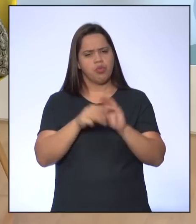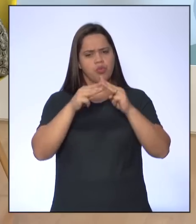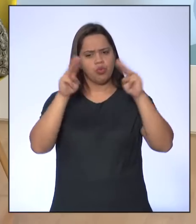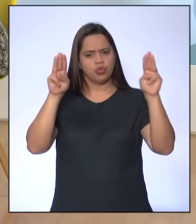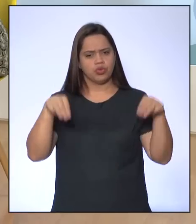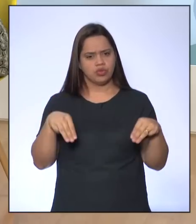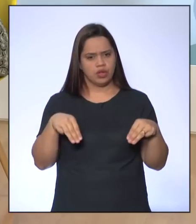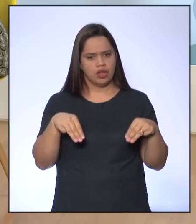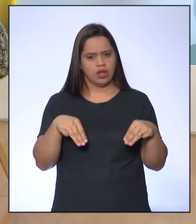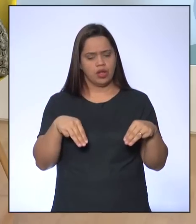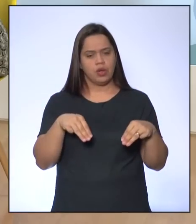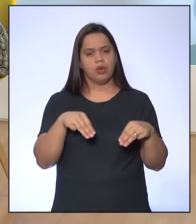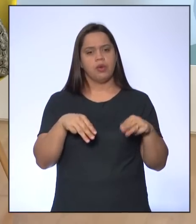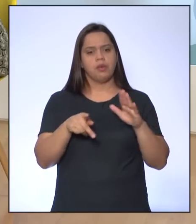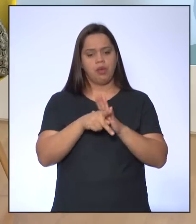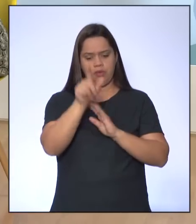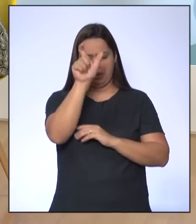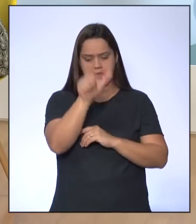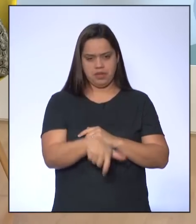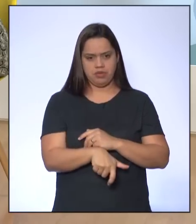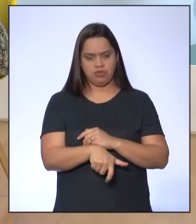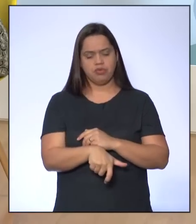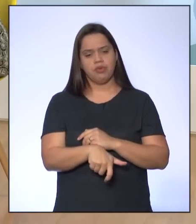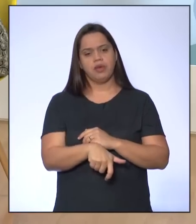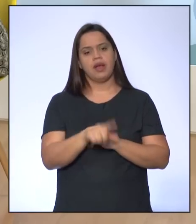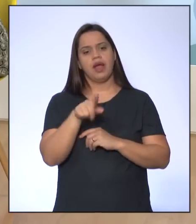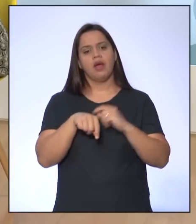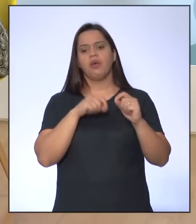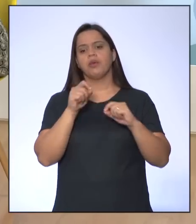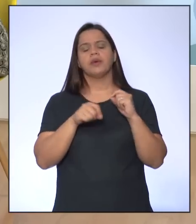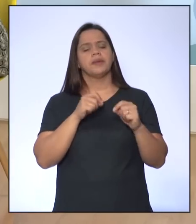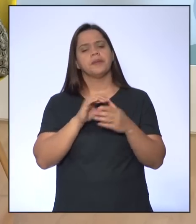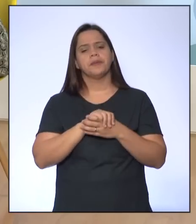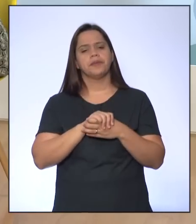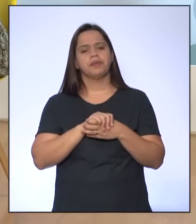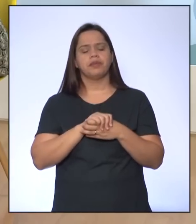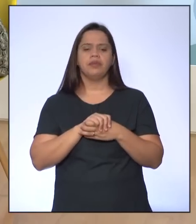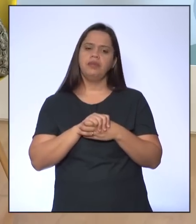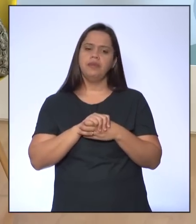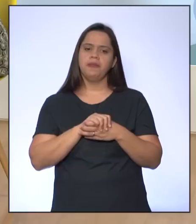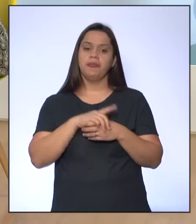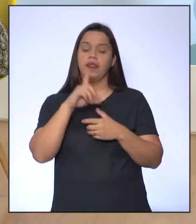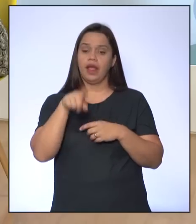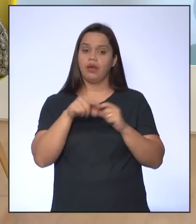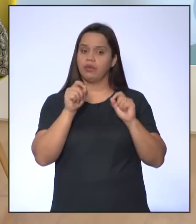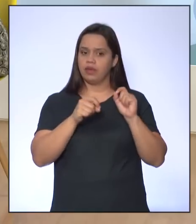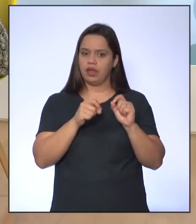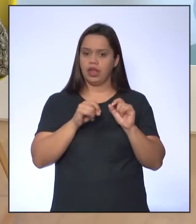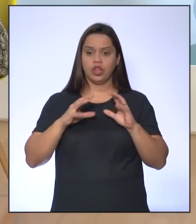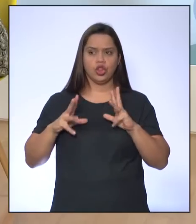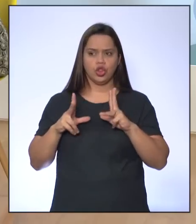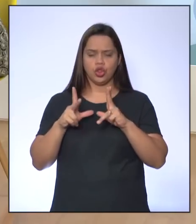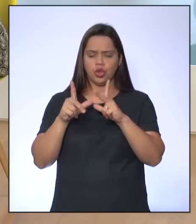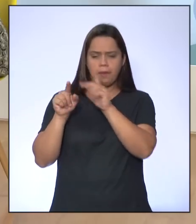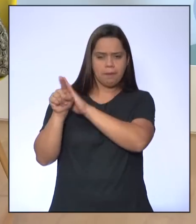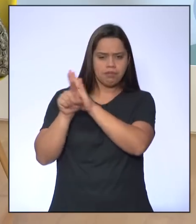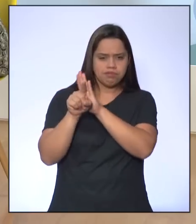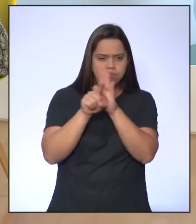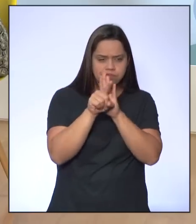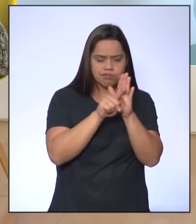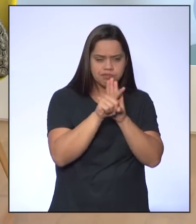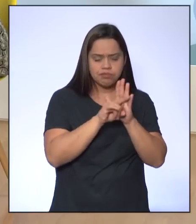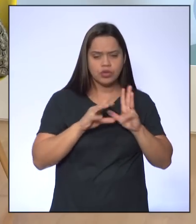São Paulo o Museu da Pessoa. O Museu da Pessoa é um museu que justamente coleta esses relatos,